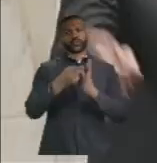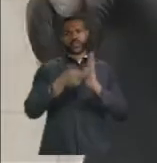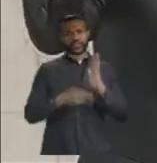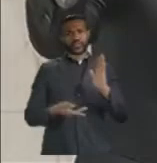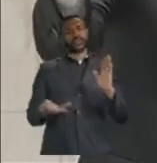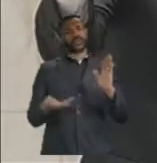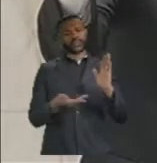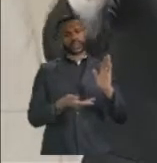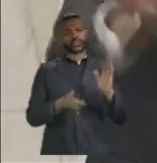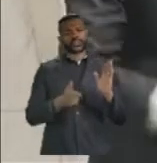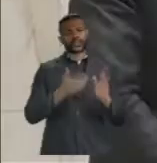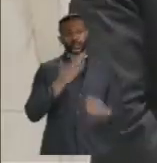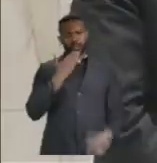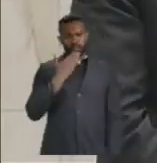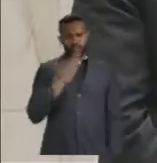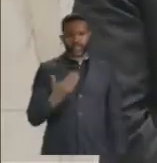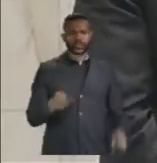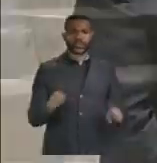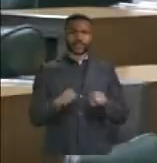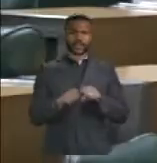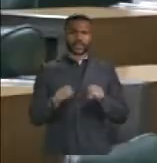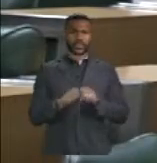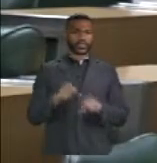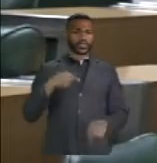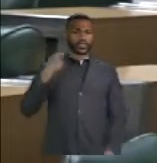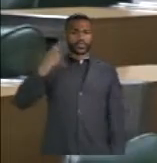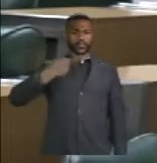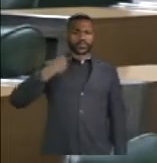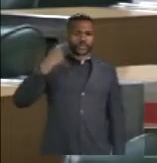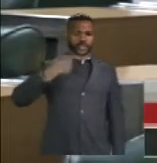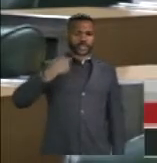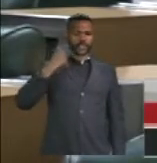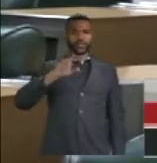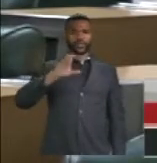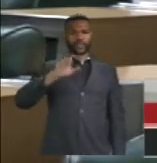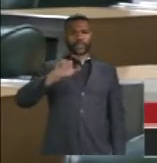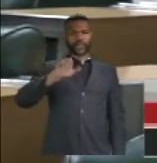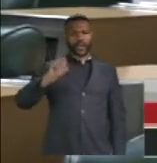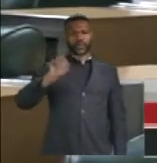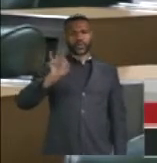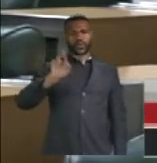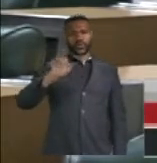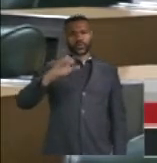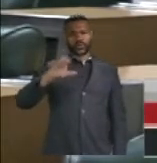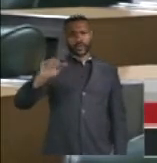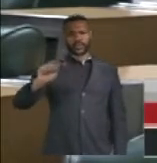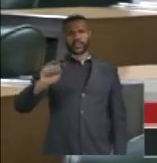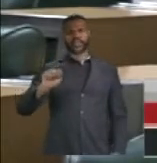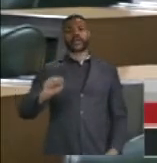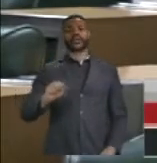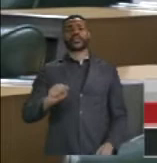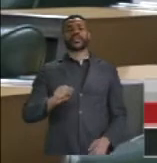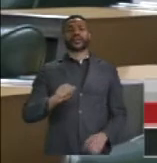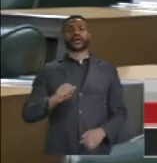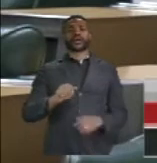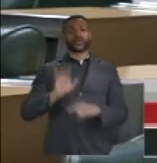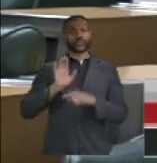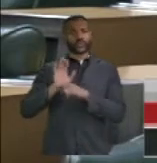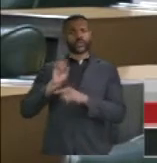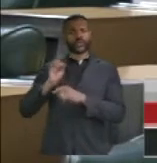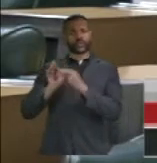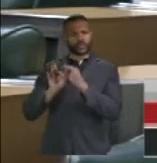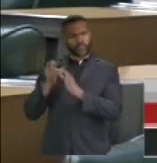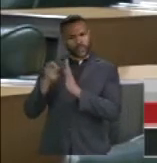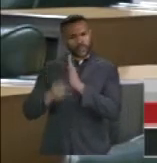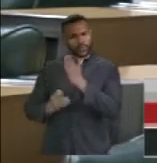teu peço inclusive o deputado caio frança que nos ajude na na sanção deste projeto é um projeto que realmente